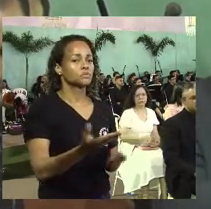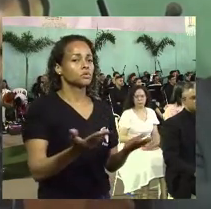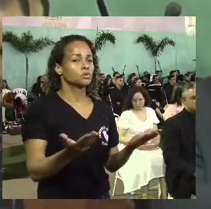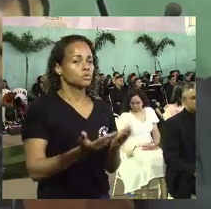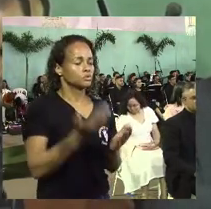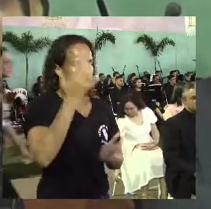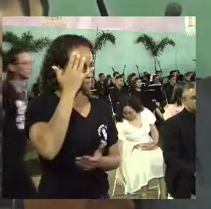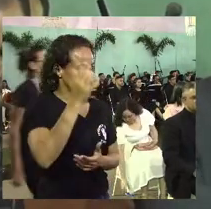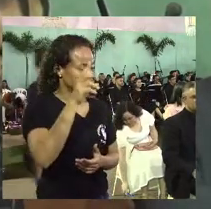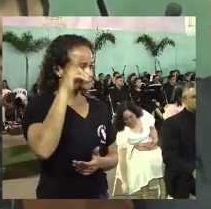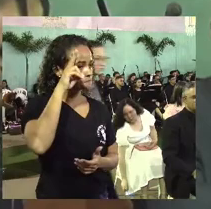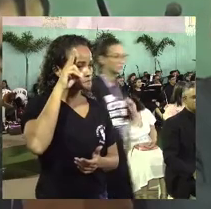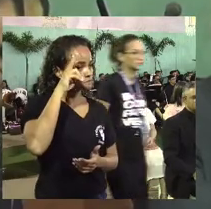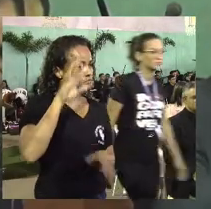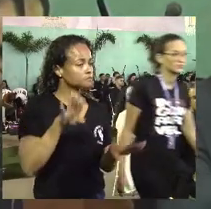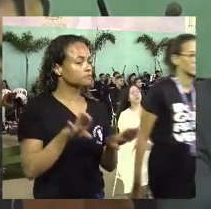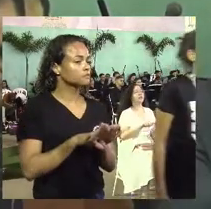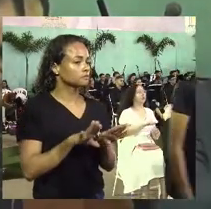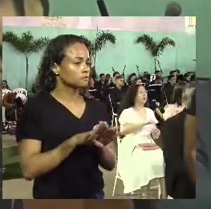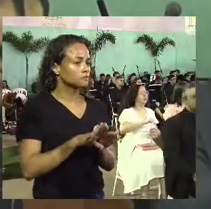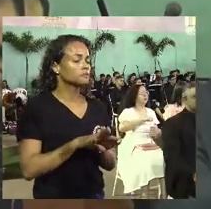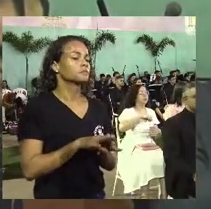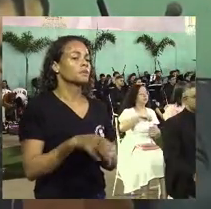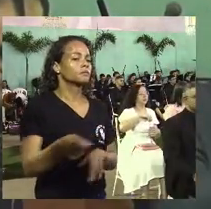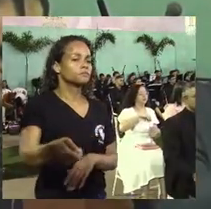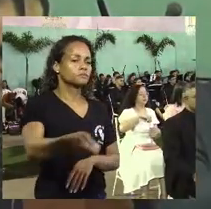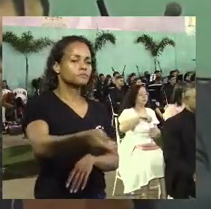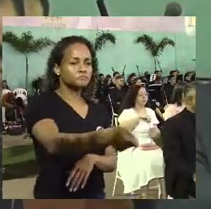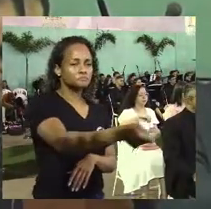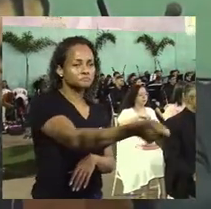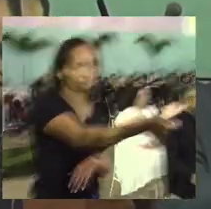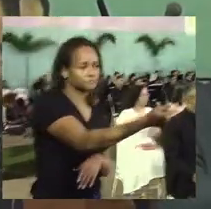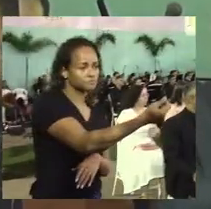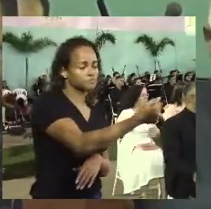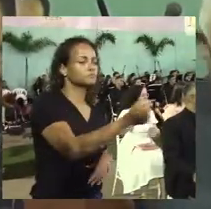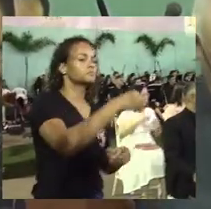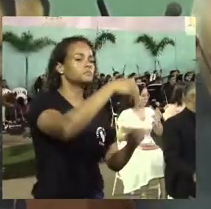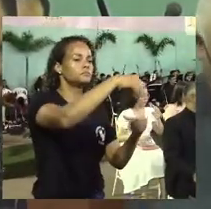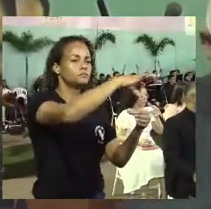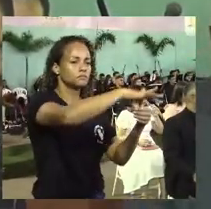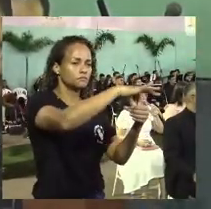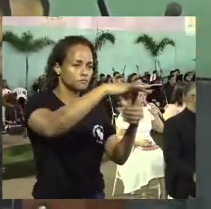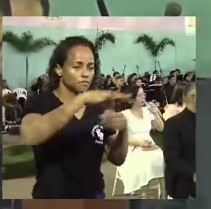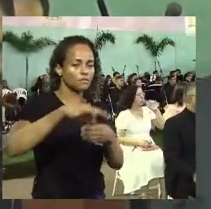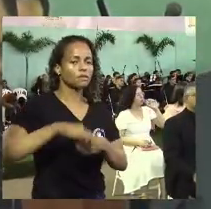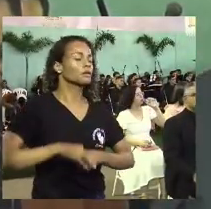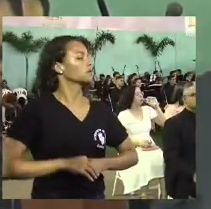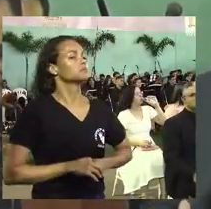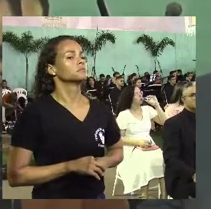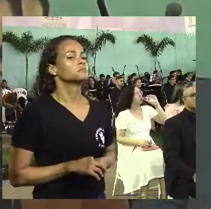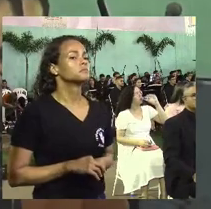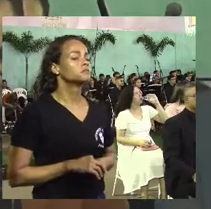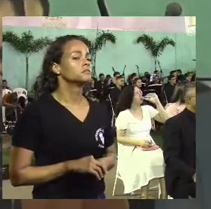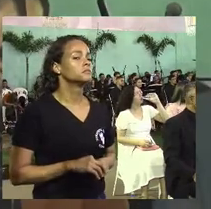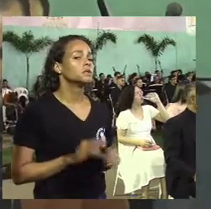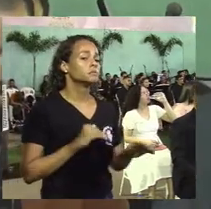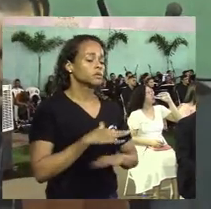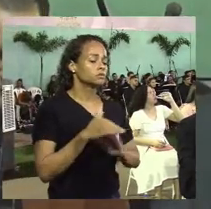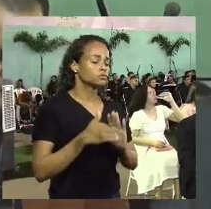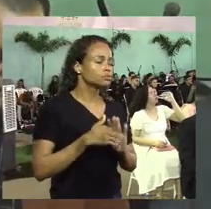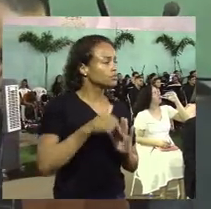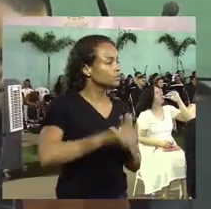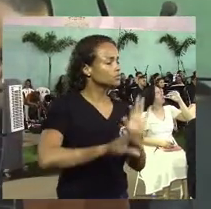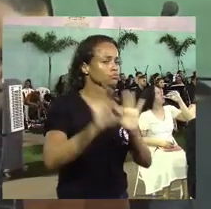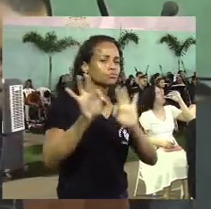segunda para recolher ofertas para praça de alimentação está atuando para que tudo isso